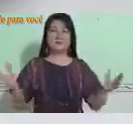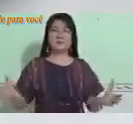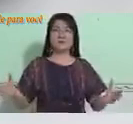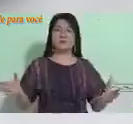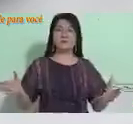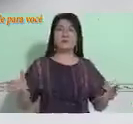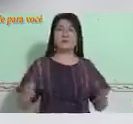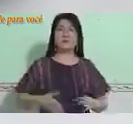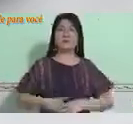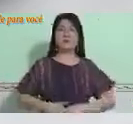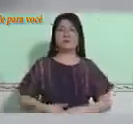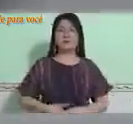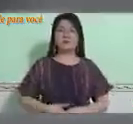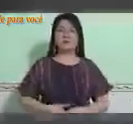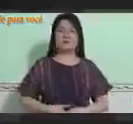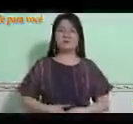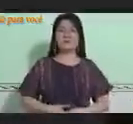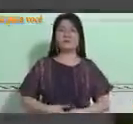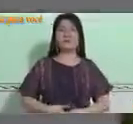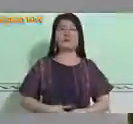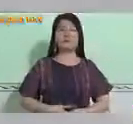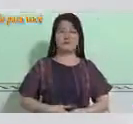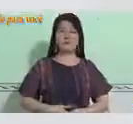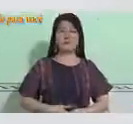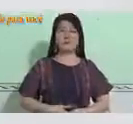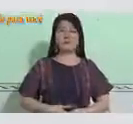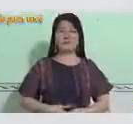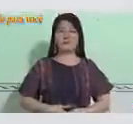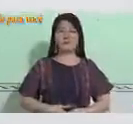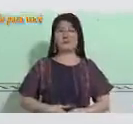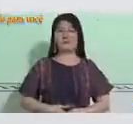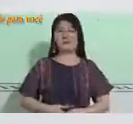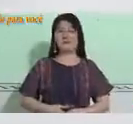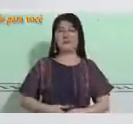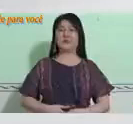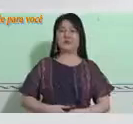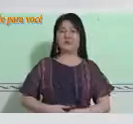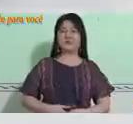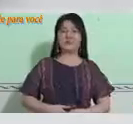Inscreva-se.